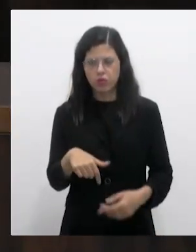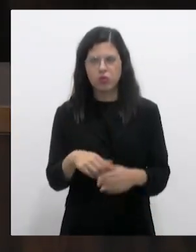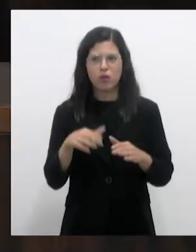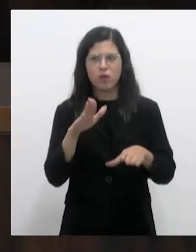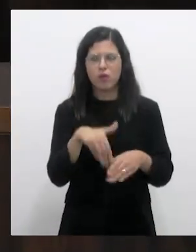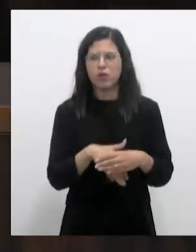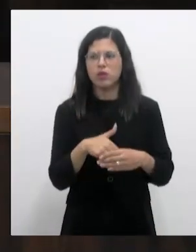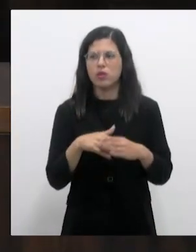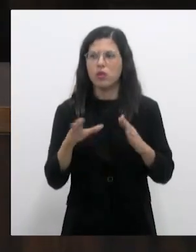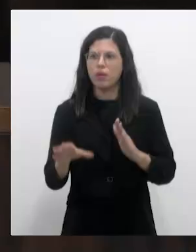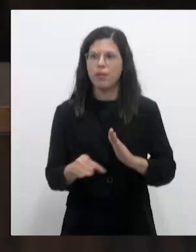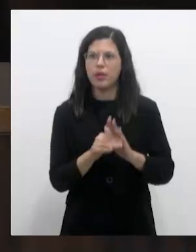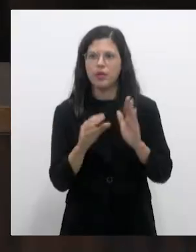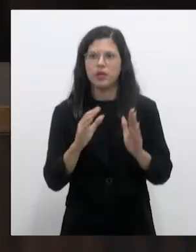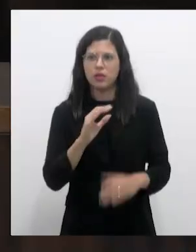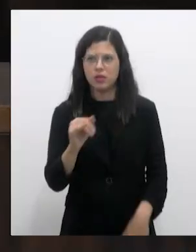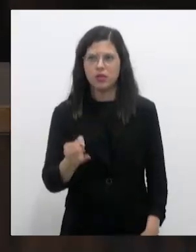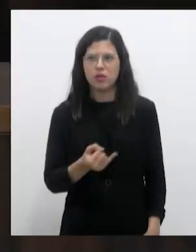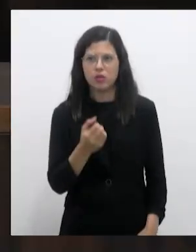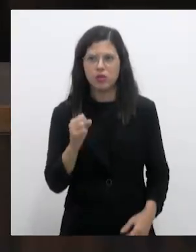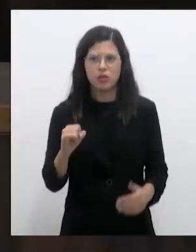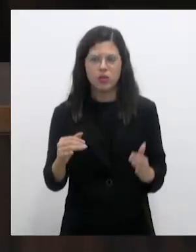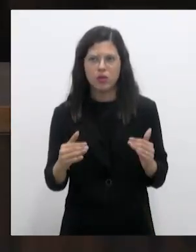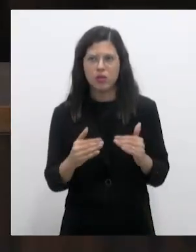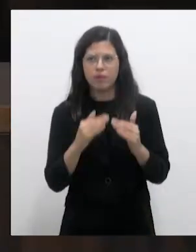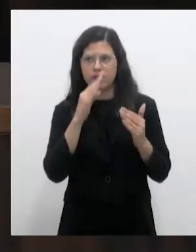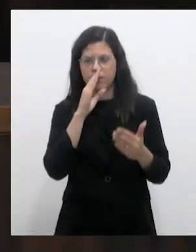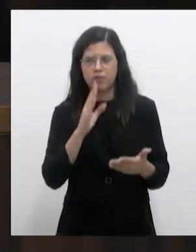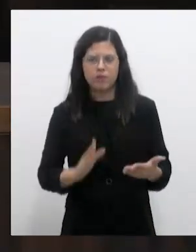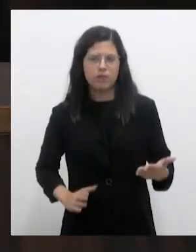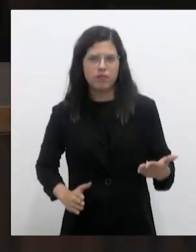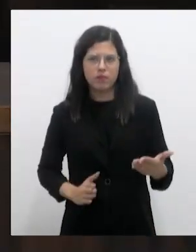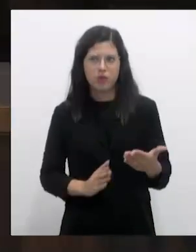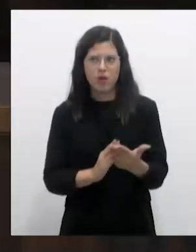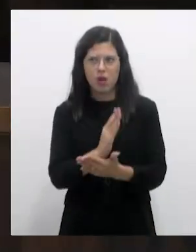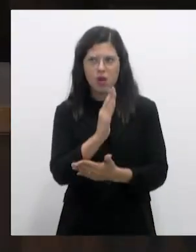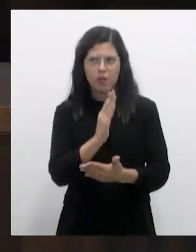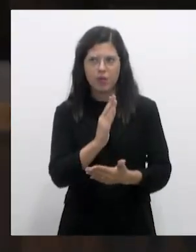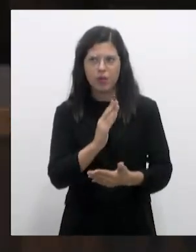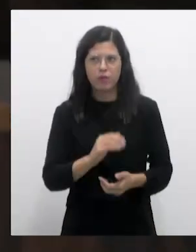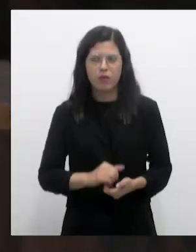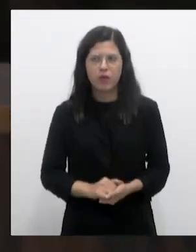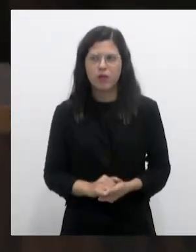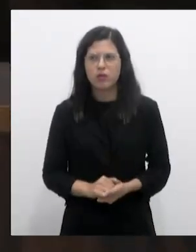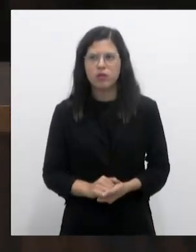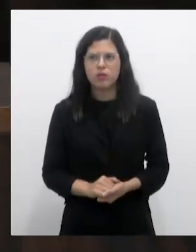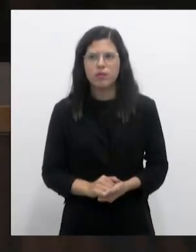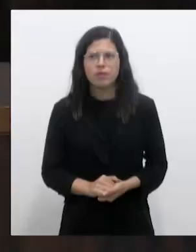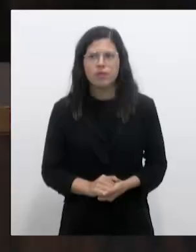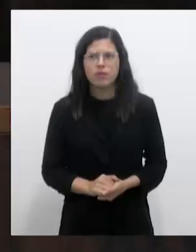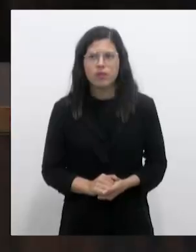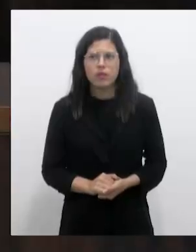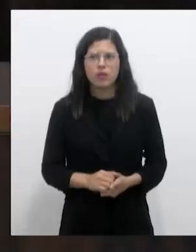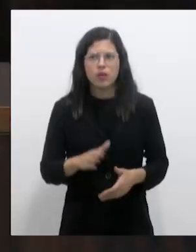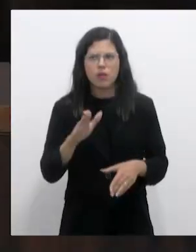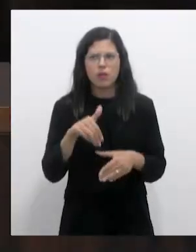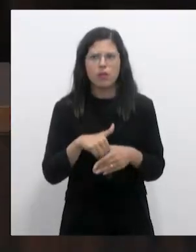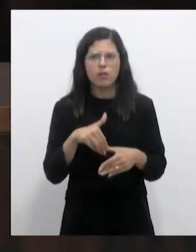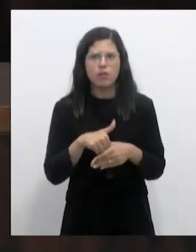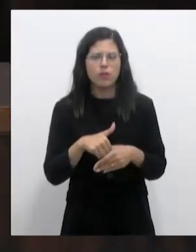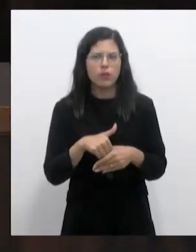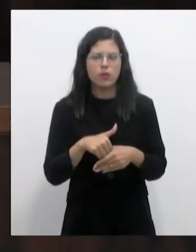votação, a emenda da CCJ. Os senhores que aprovam, permaneçam como estão. Aprovado. Em